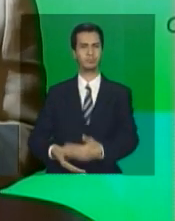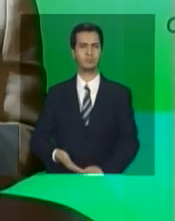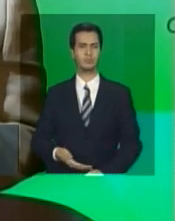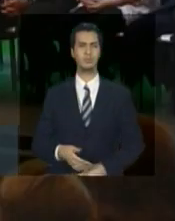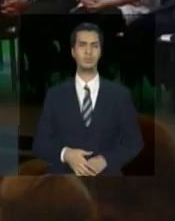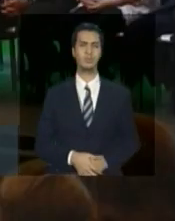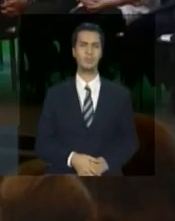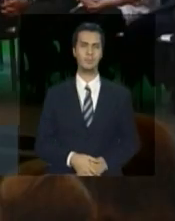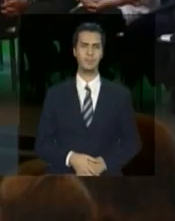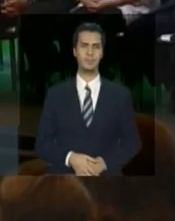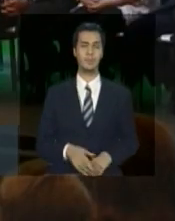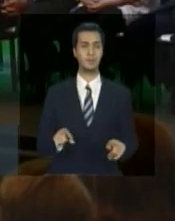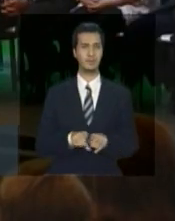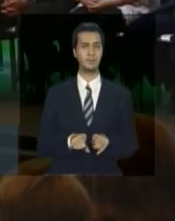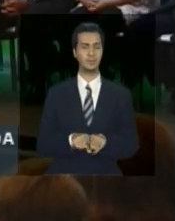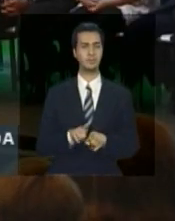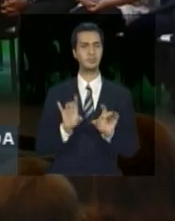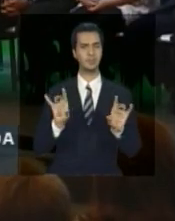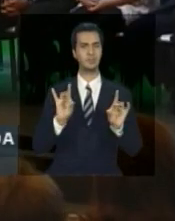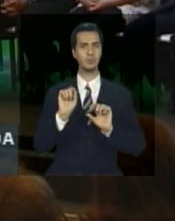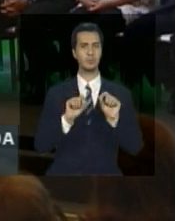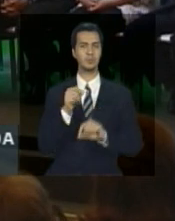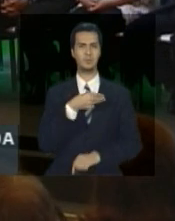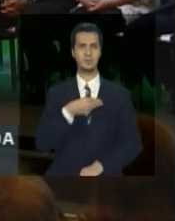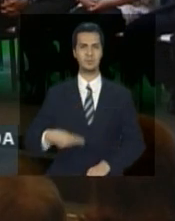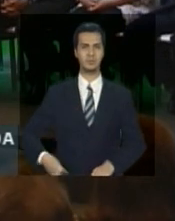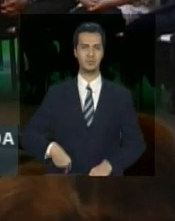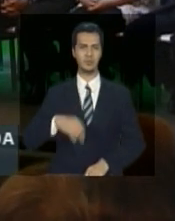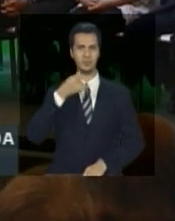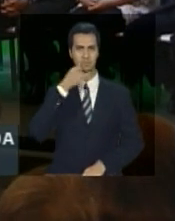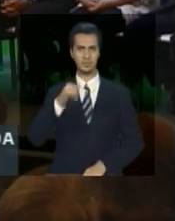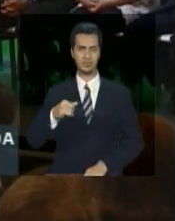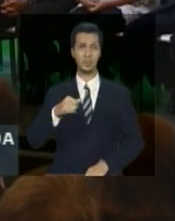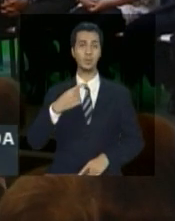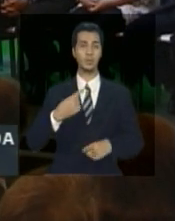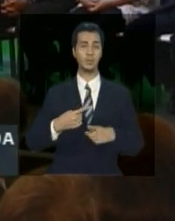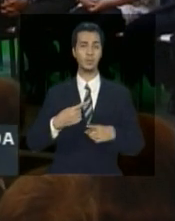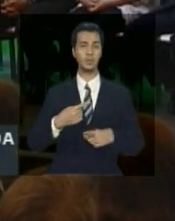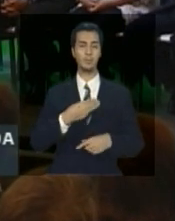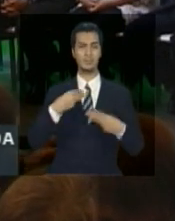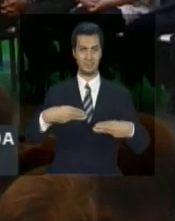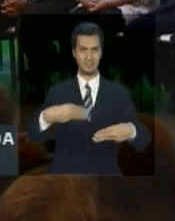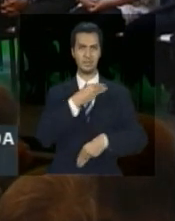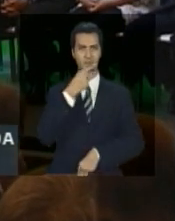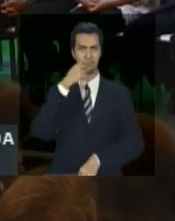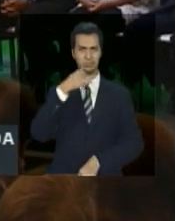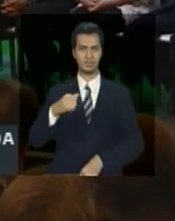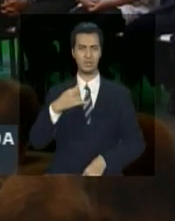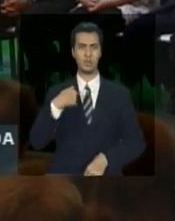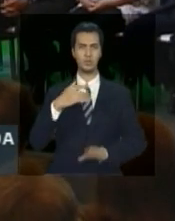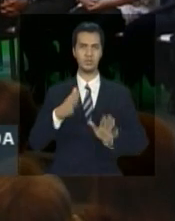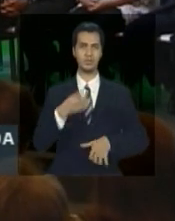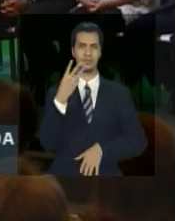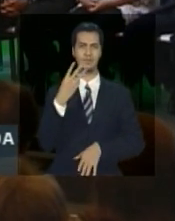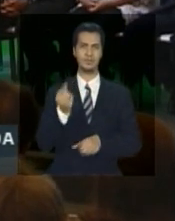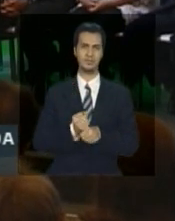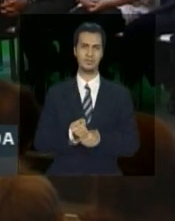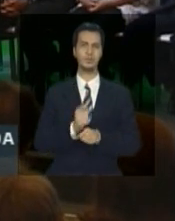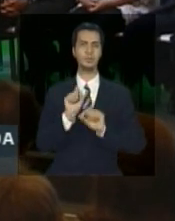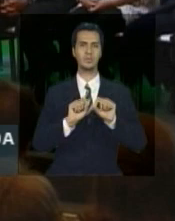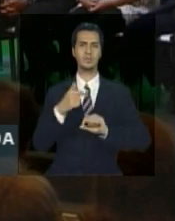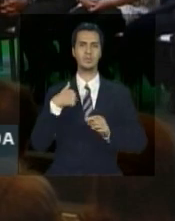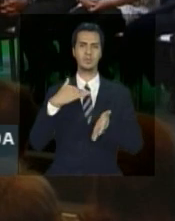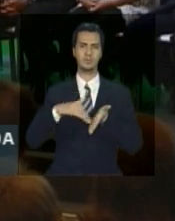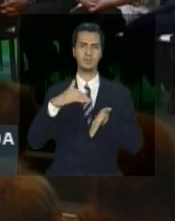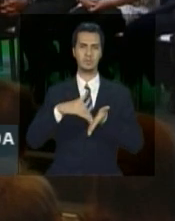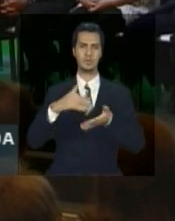Destaco também o Ministério de Minas e Energia, onde ocupei, orgulhosa, por quase 3 anos, a distinta posição de